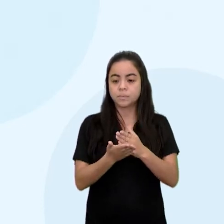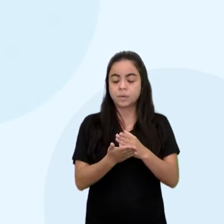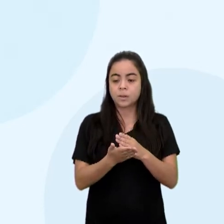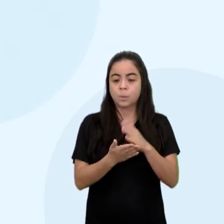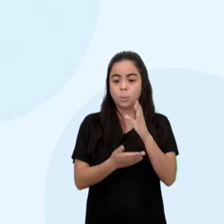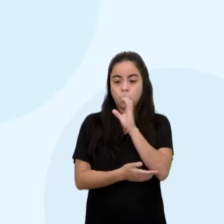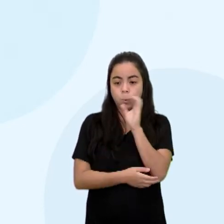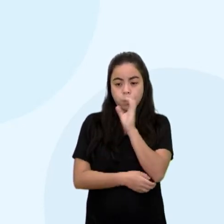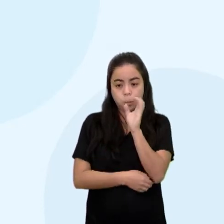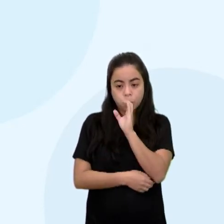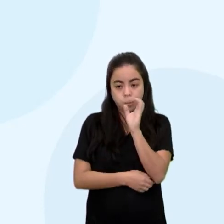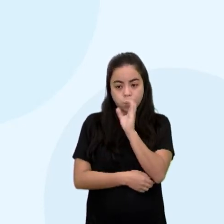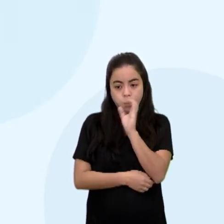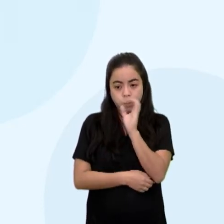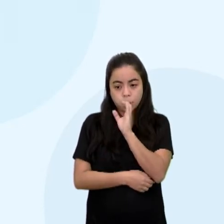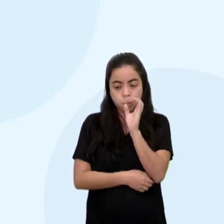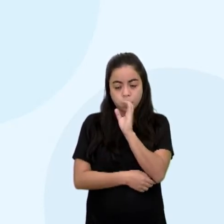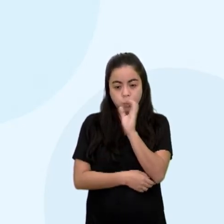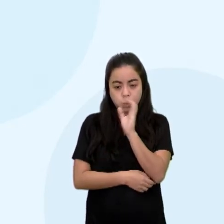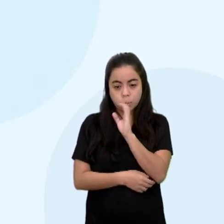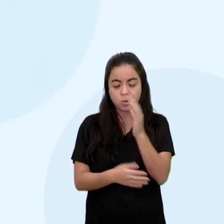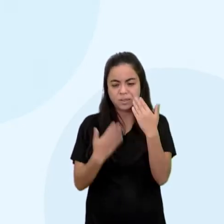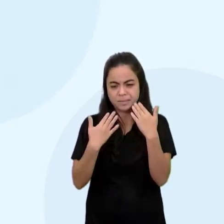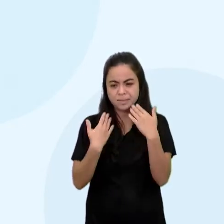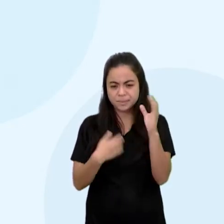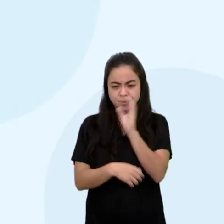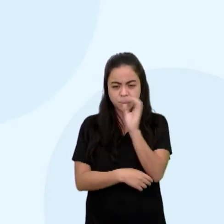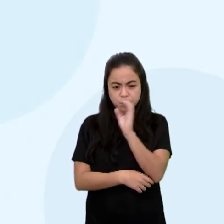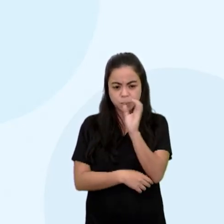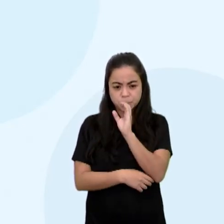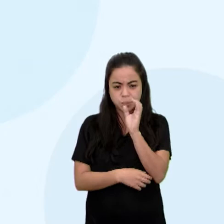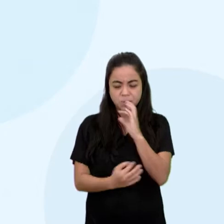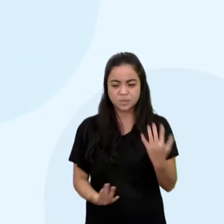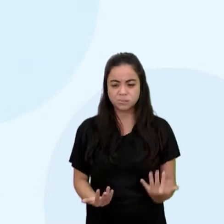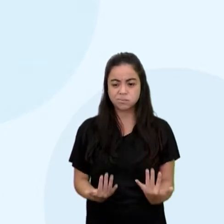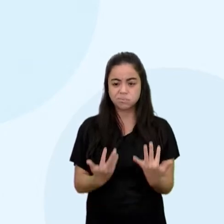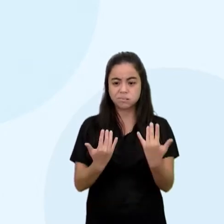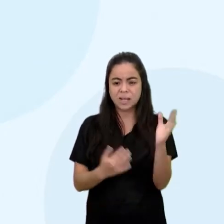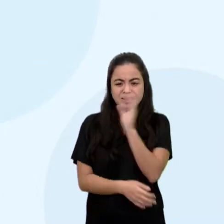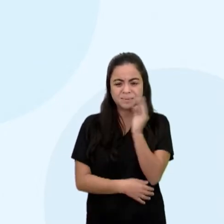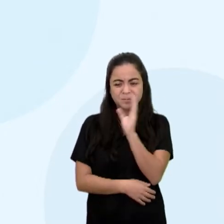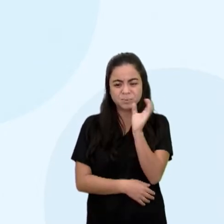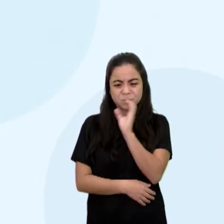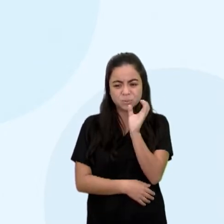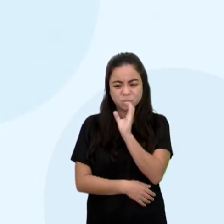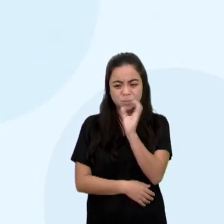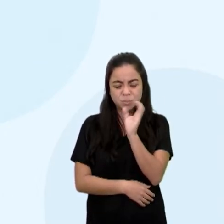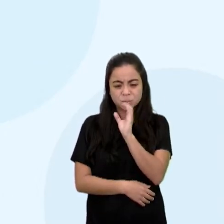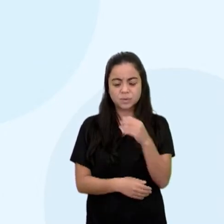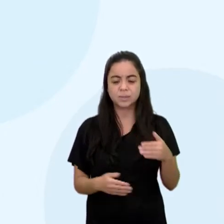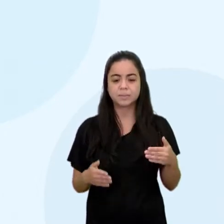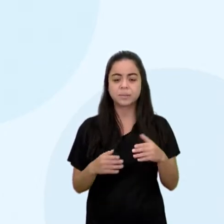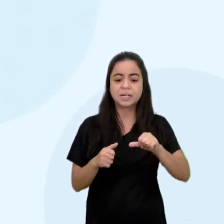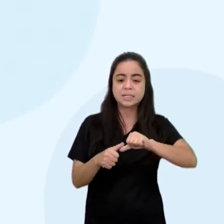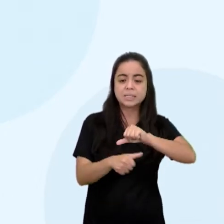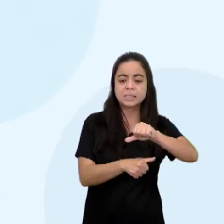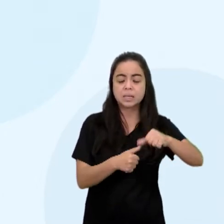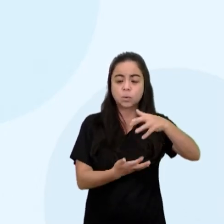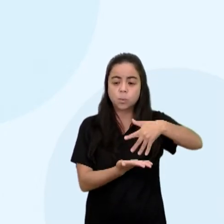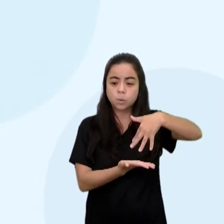e recebe calor latente. A gente viu na aula passada, né? Recebe calor suficiente para transformar em